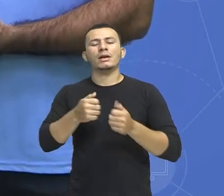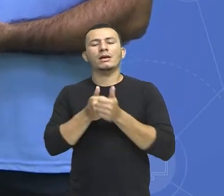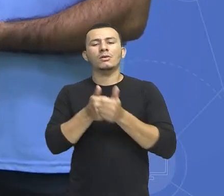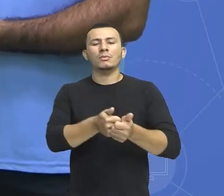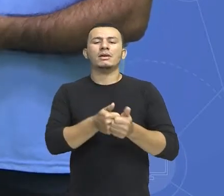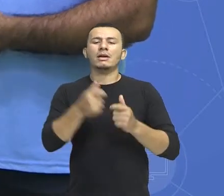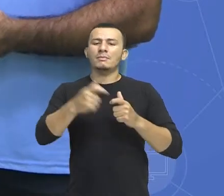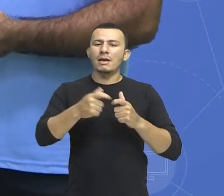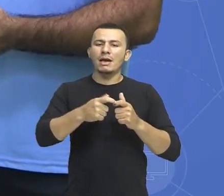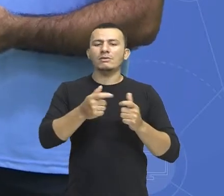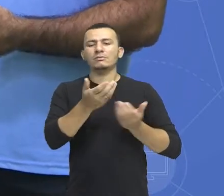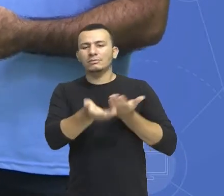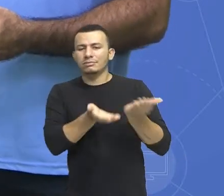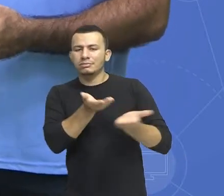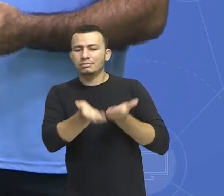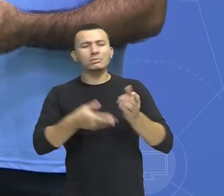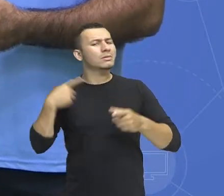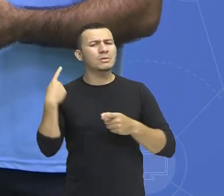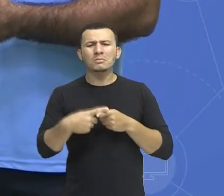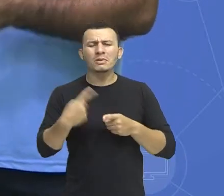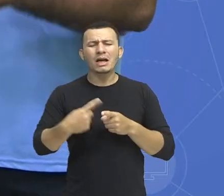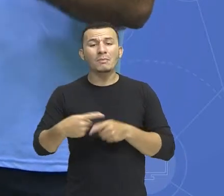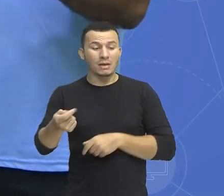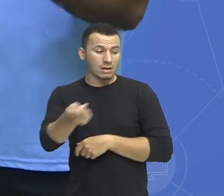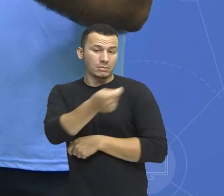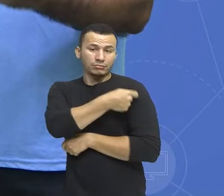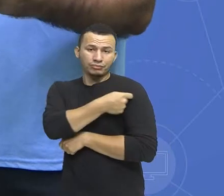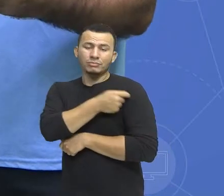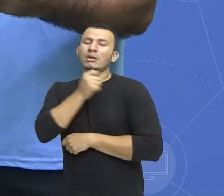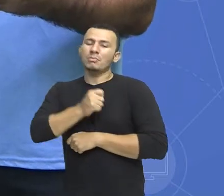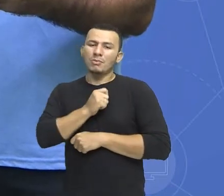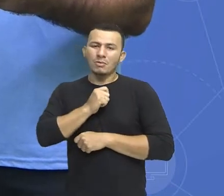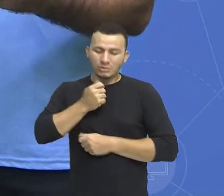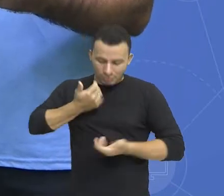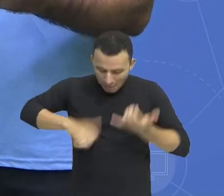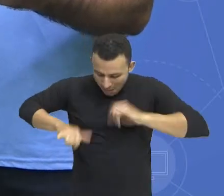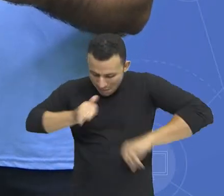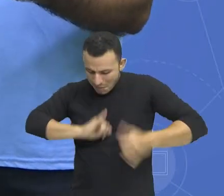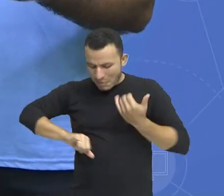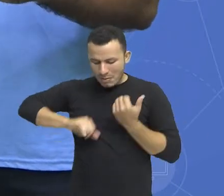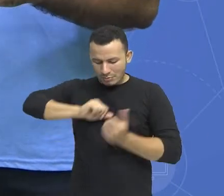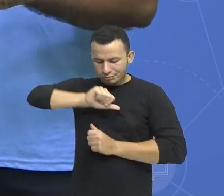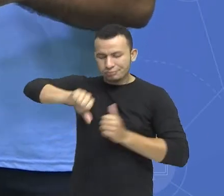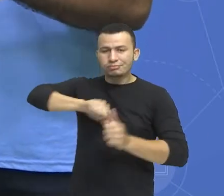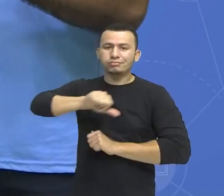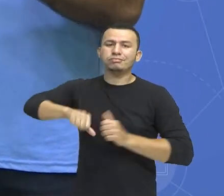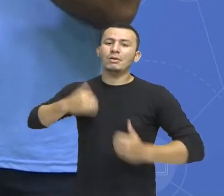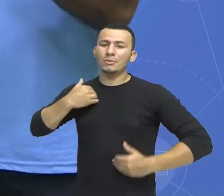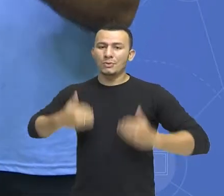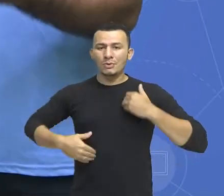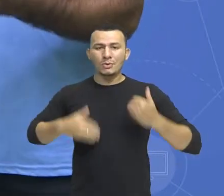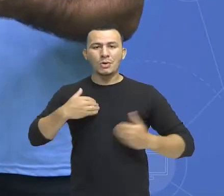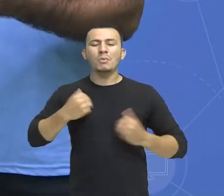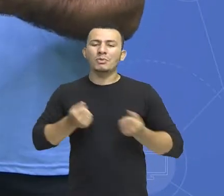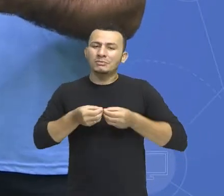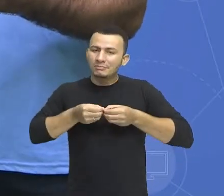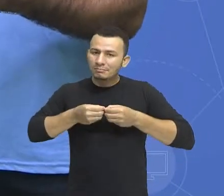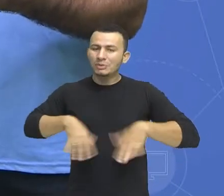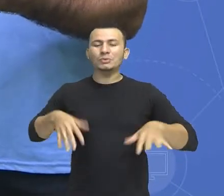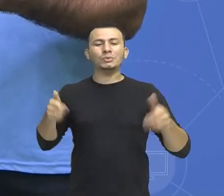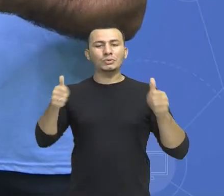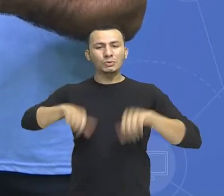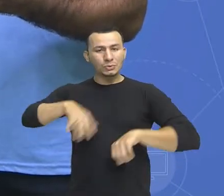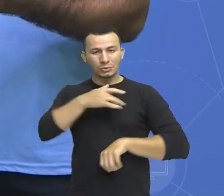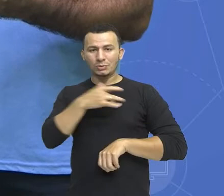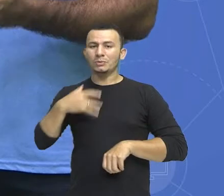médico. Por quê? Porque isso daqui vai ter efeitos no seu corpo que vão lhe trazer prejuízos à